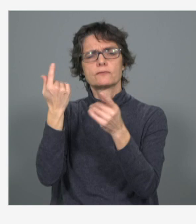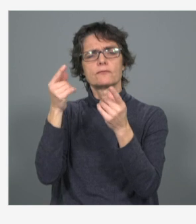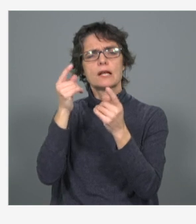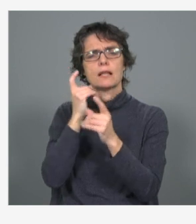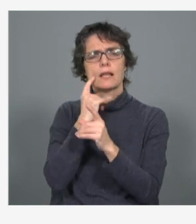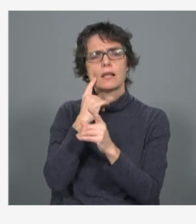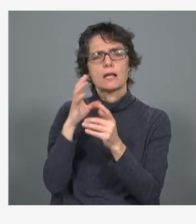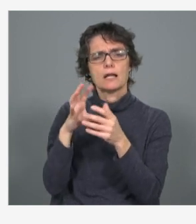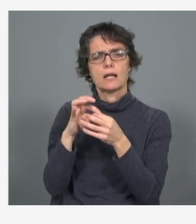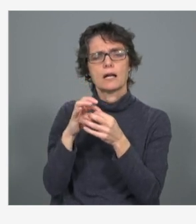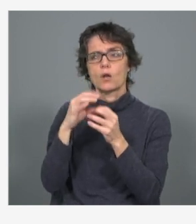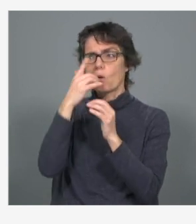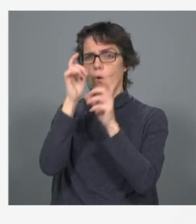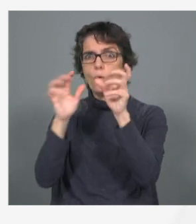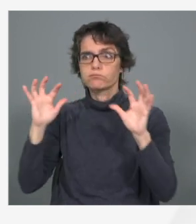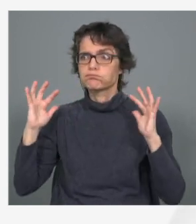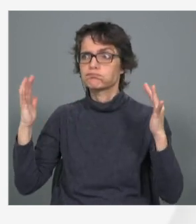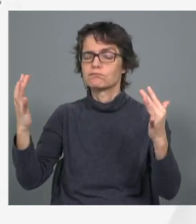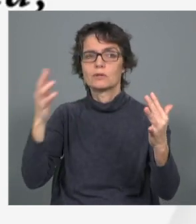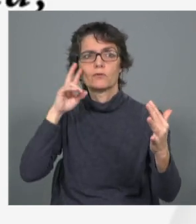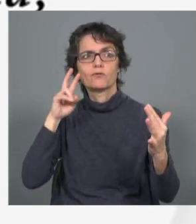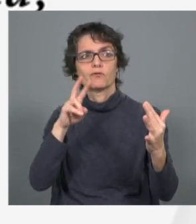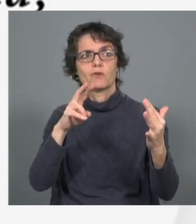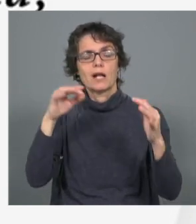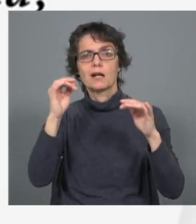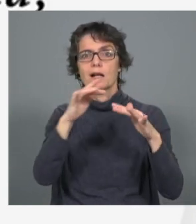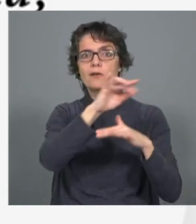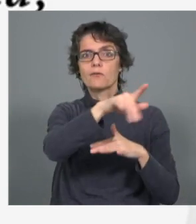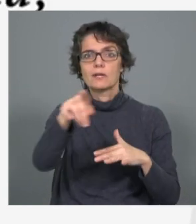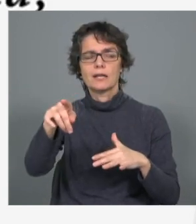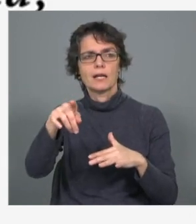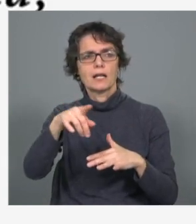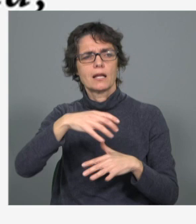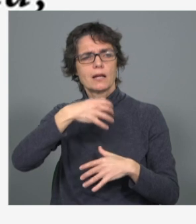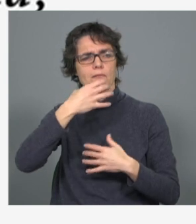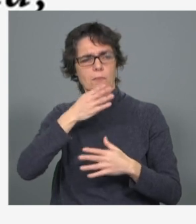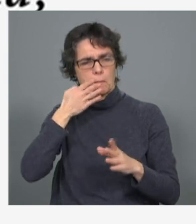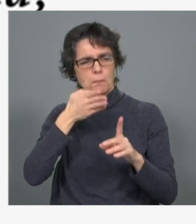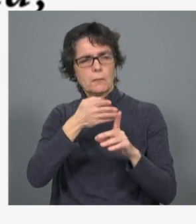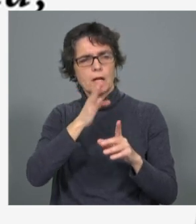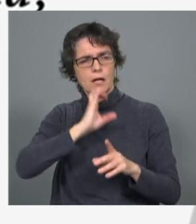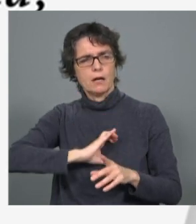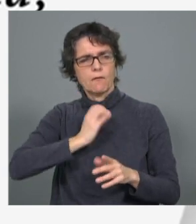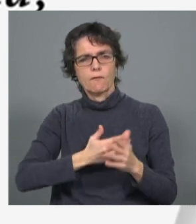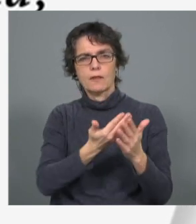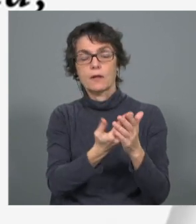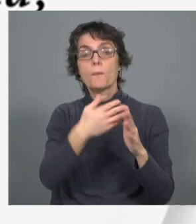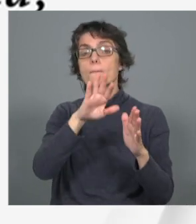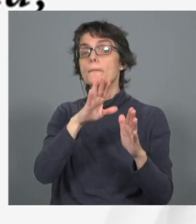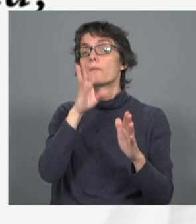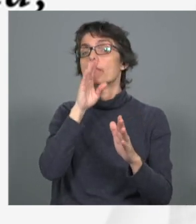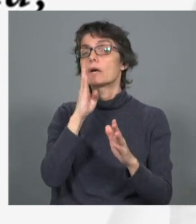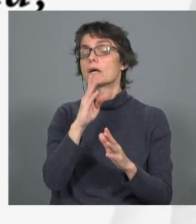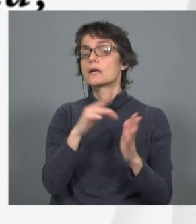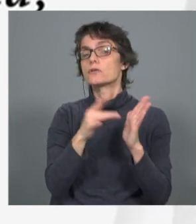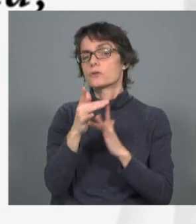muitos, ao verem os milagres que fazia, acreditaram no seu nome. Mas Jesus não se fiava deles, porque